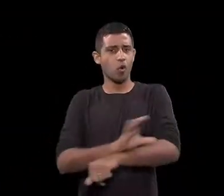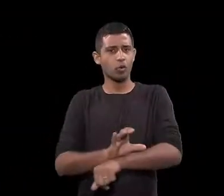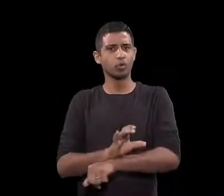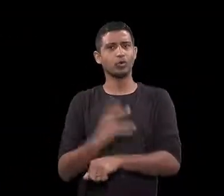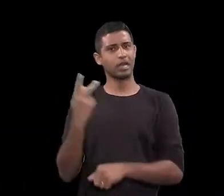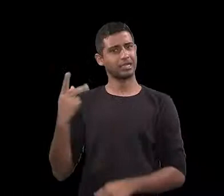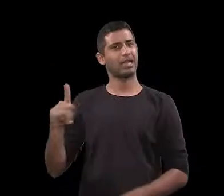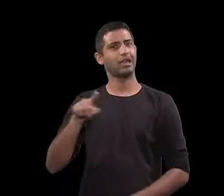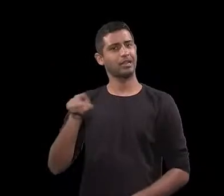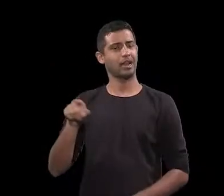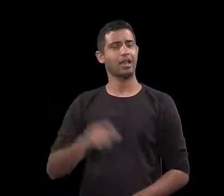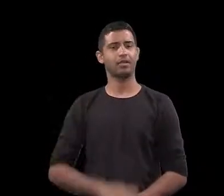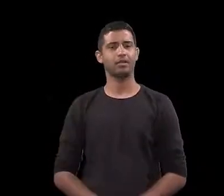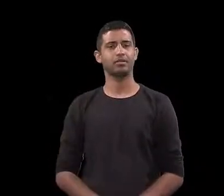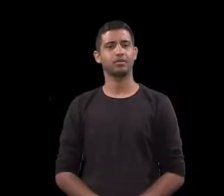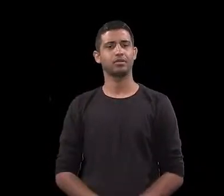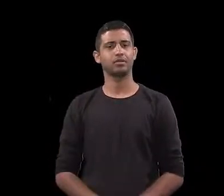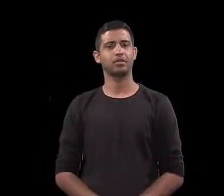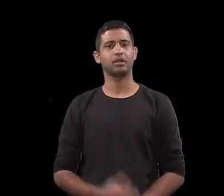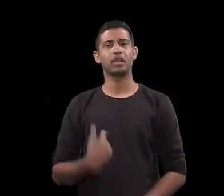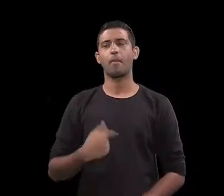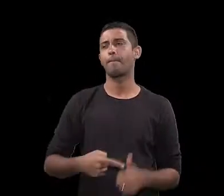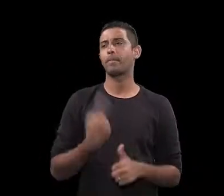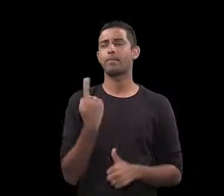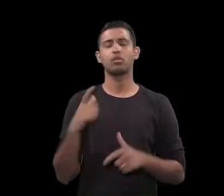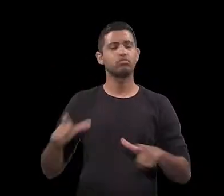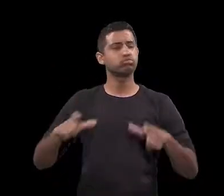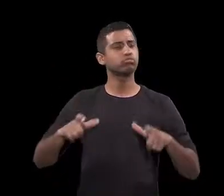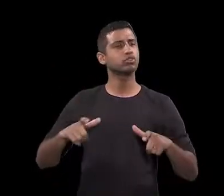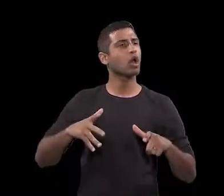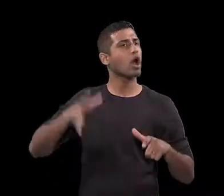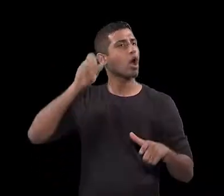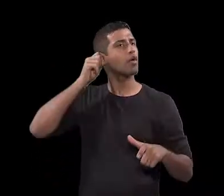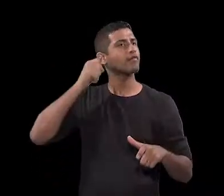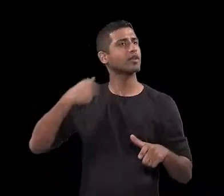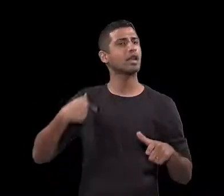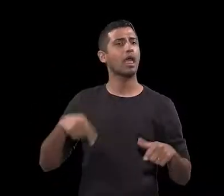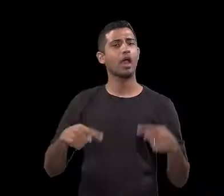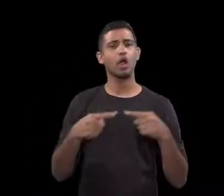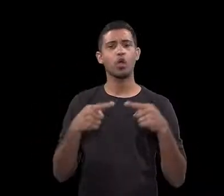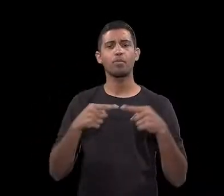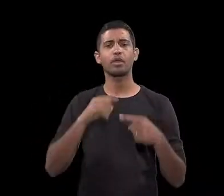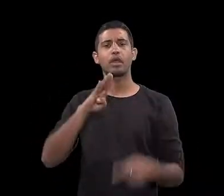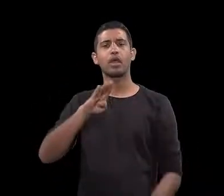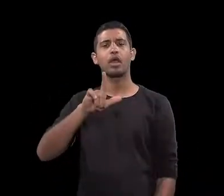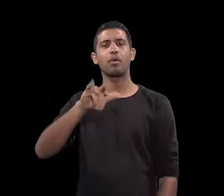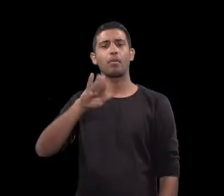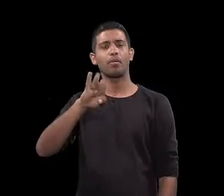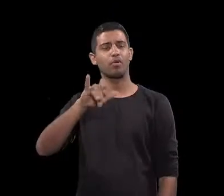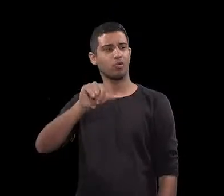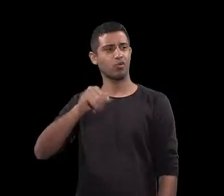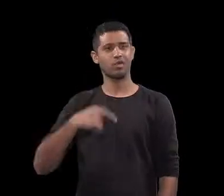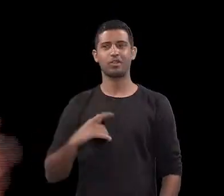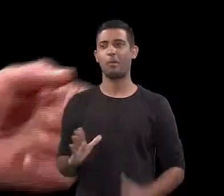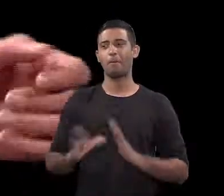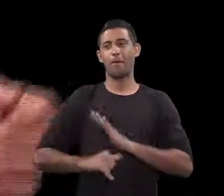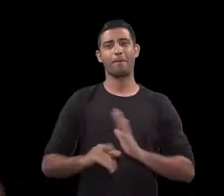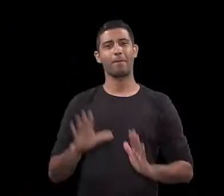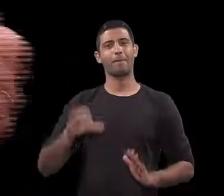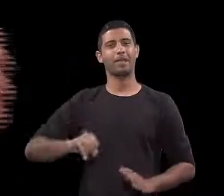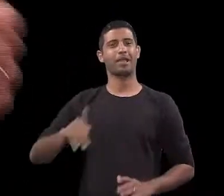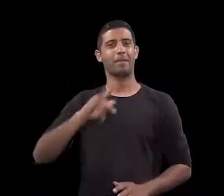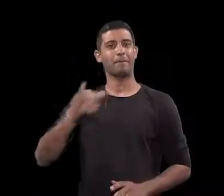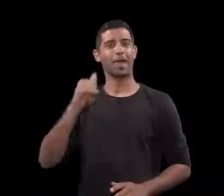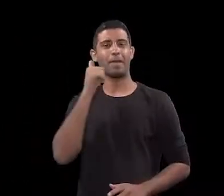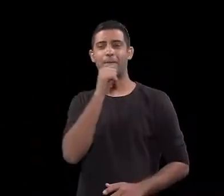pela cultura afro-norte-americana. Os primeiros discos que eu vi foram os discos de blues dos meus pais, que eu roubei